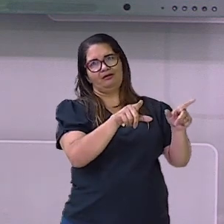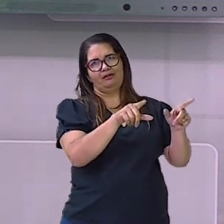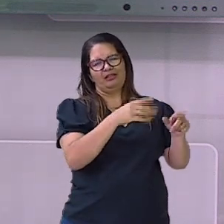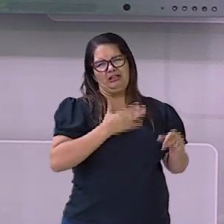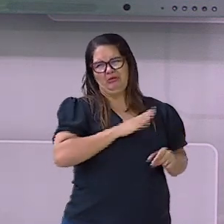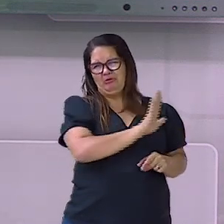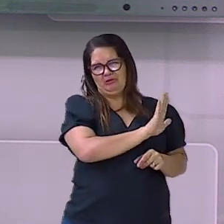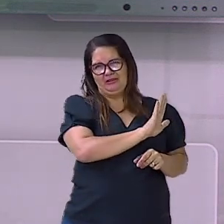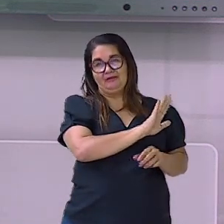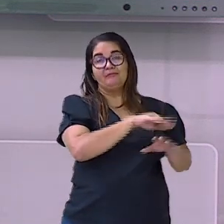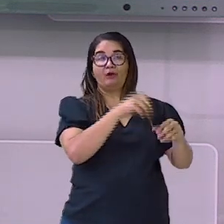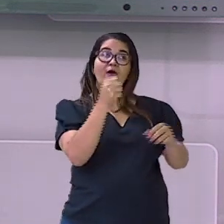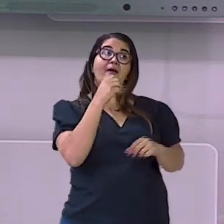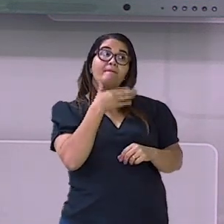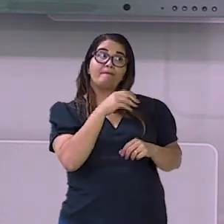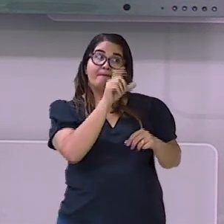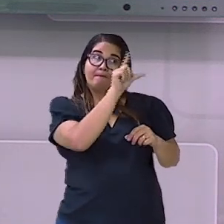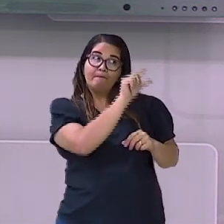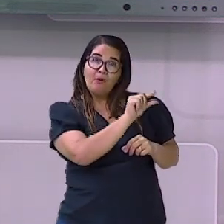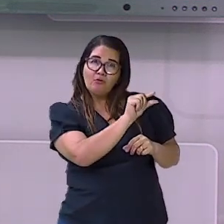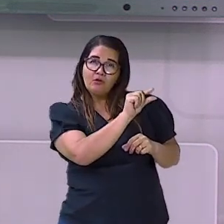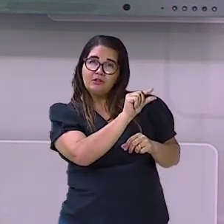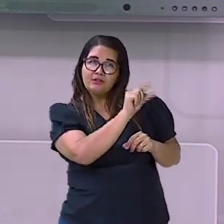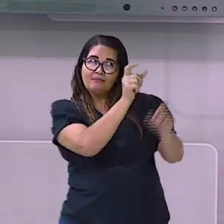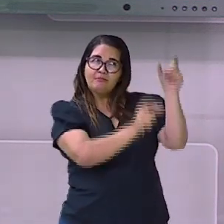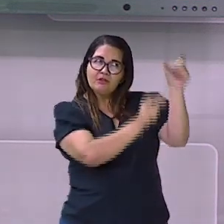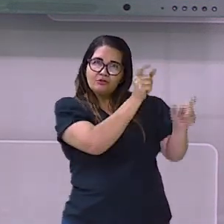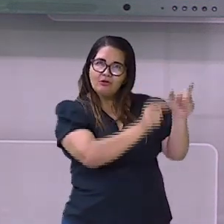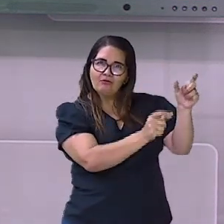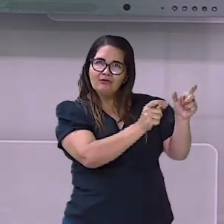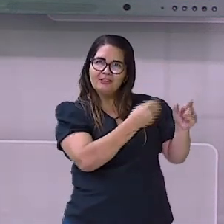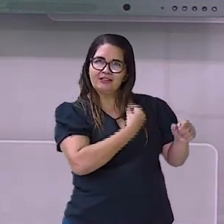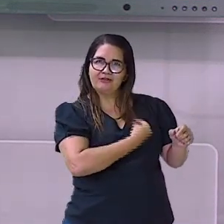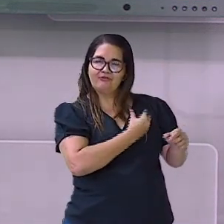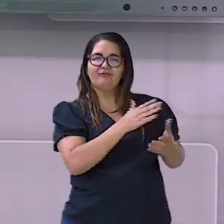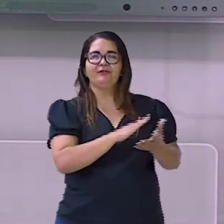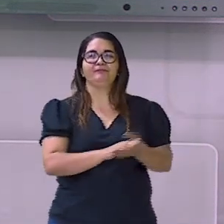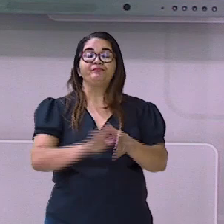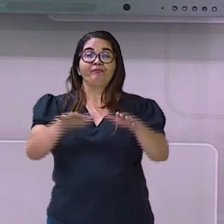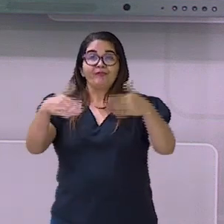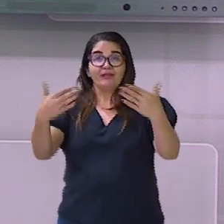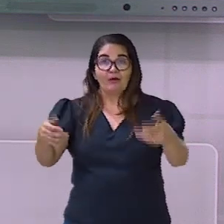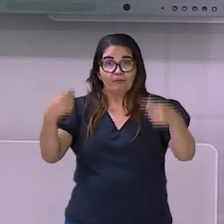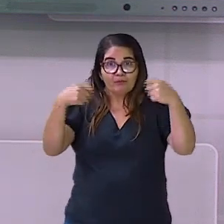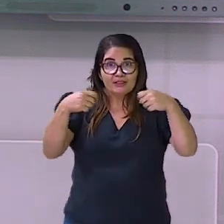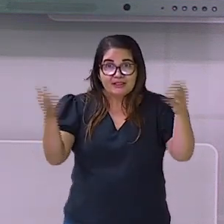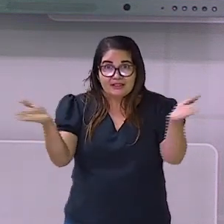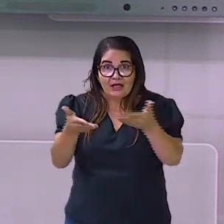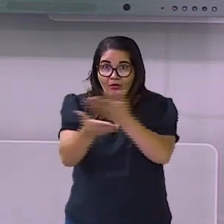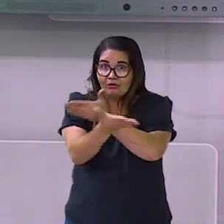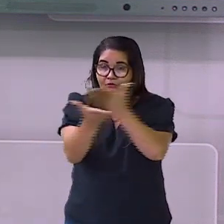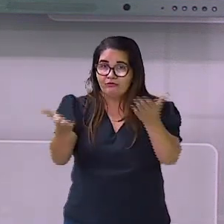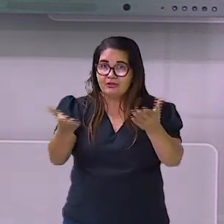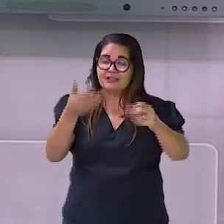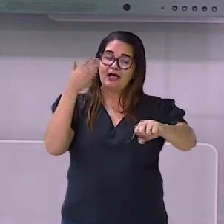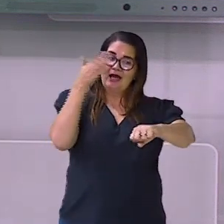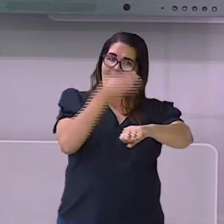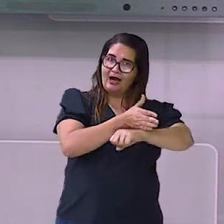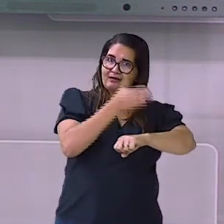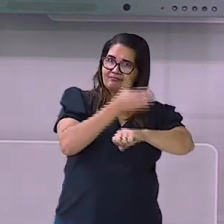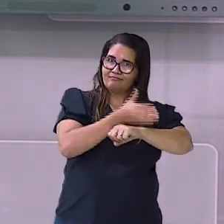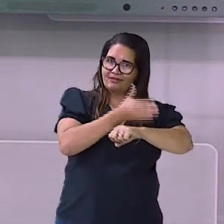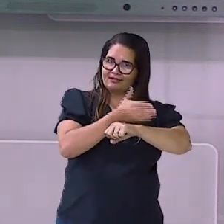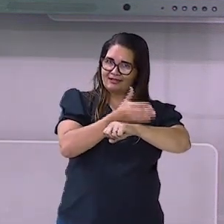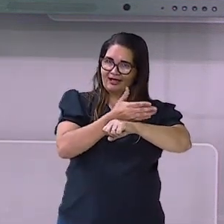vamos ficando por aqui. Não esqueça de acessar a nossa plataforma SMED TV. Para